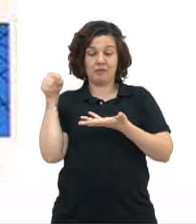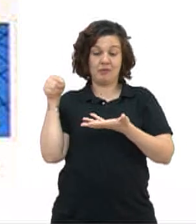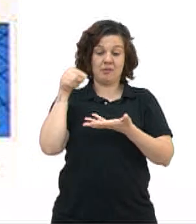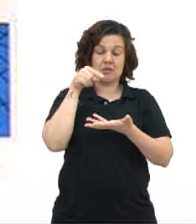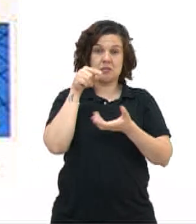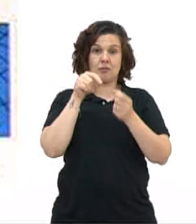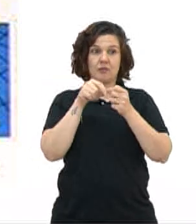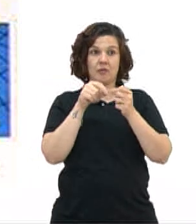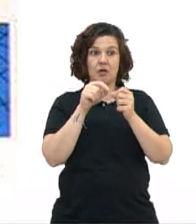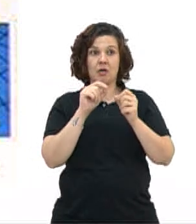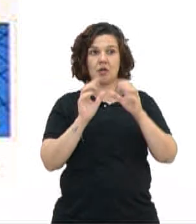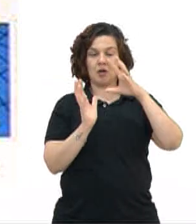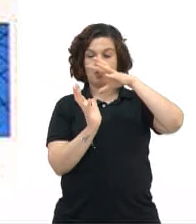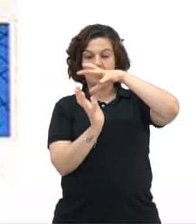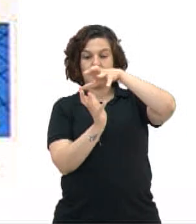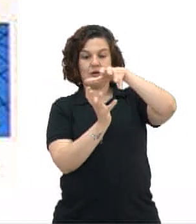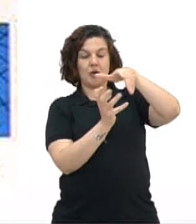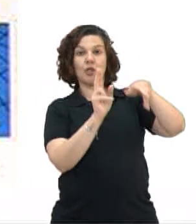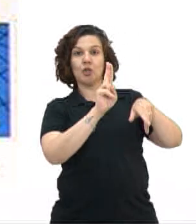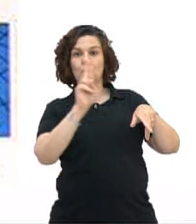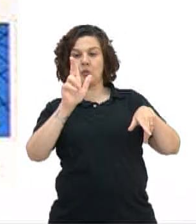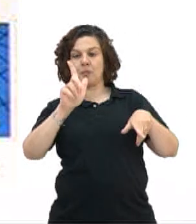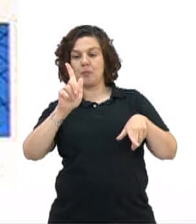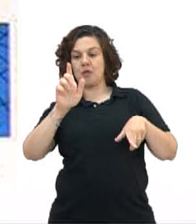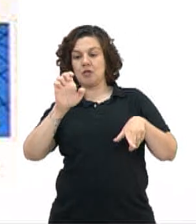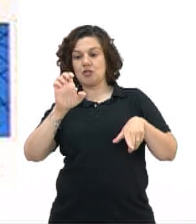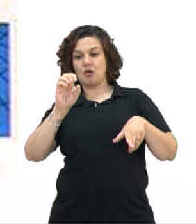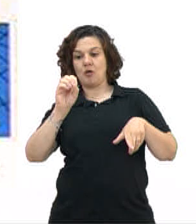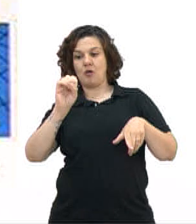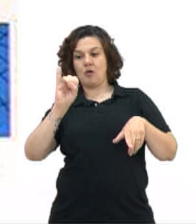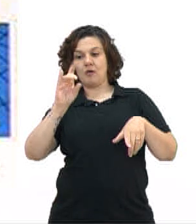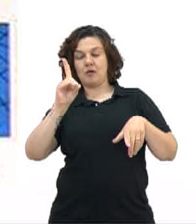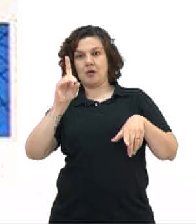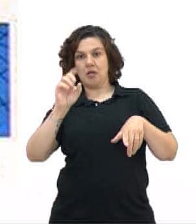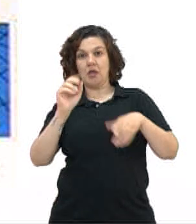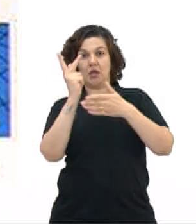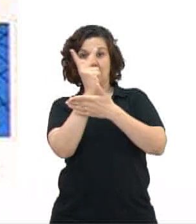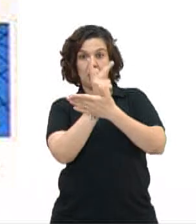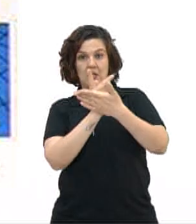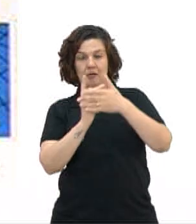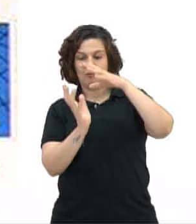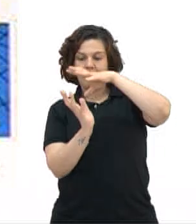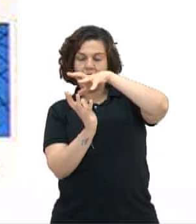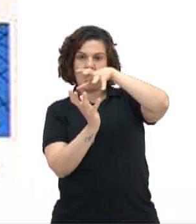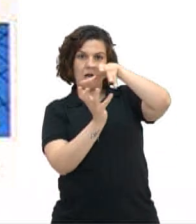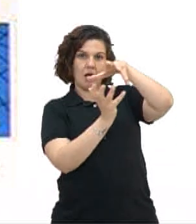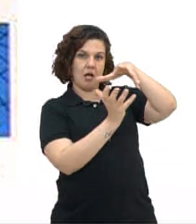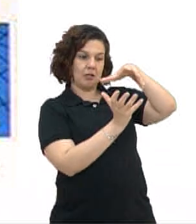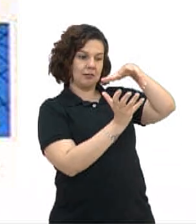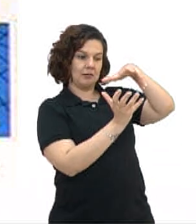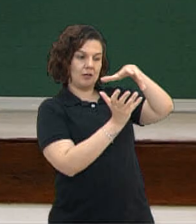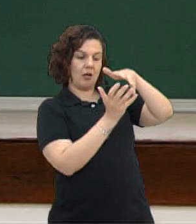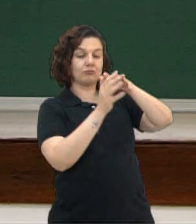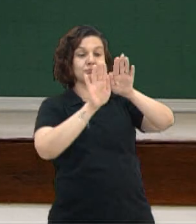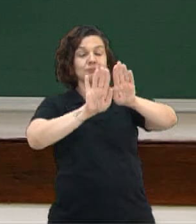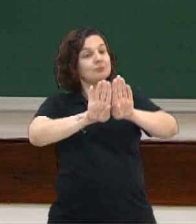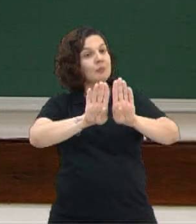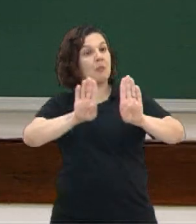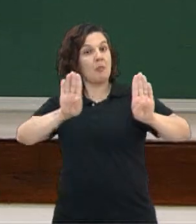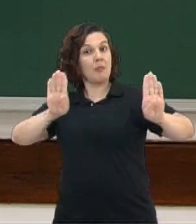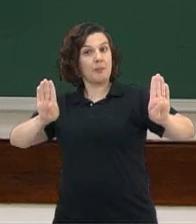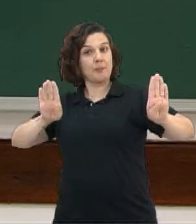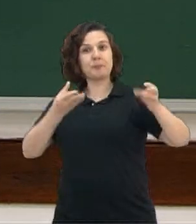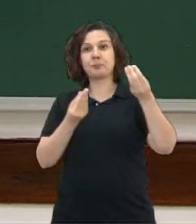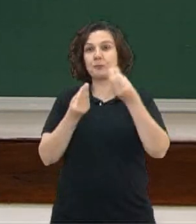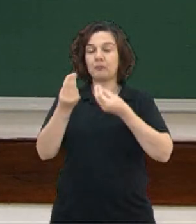cuja forma é um geóide. Então, a forma da Terra é um geóide e nós temos que representar a forma da Terra, que é um geóide, sobre uma superfície plana.